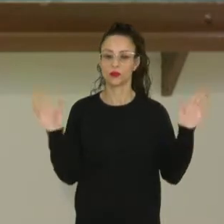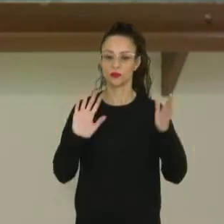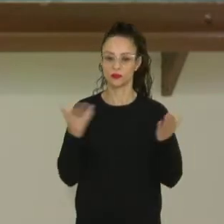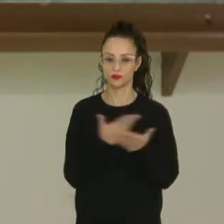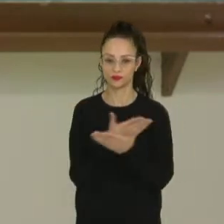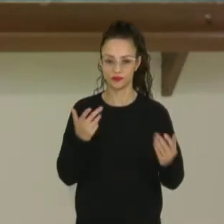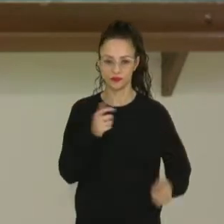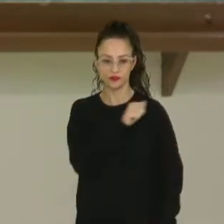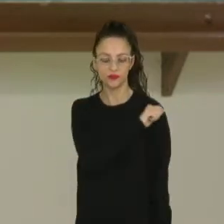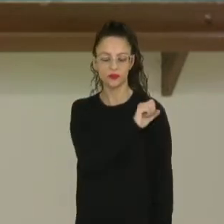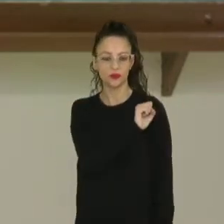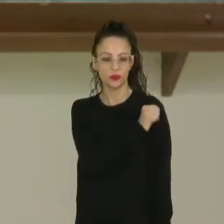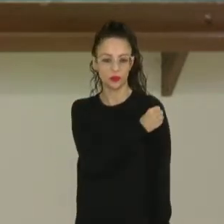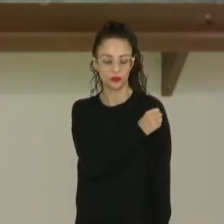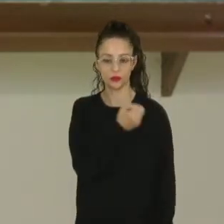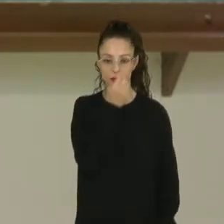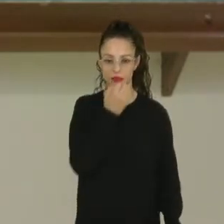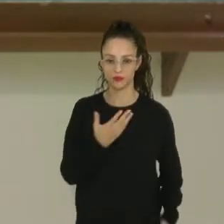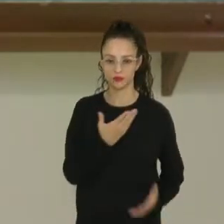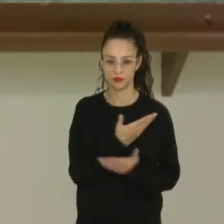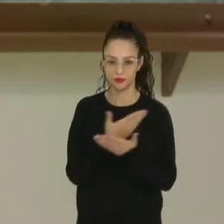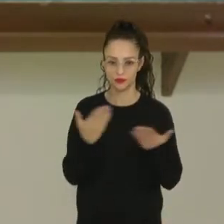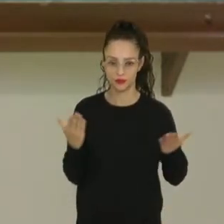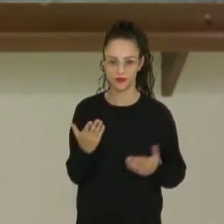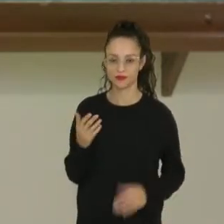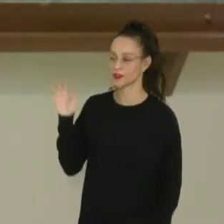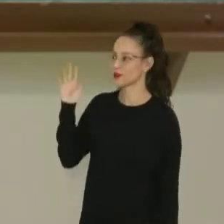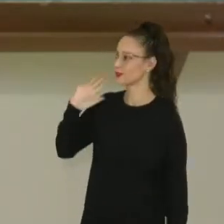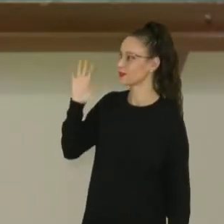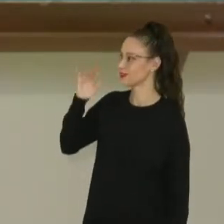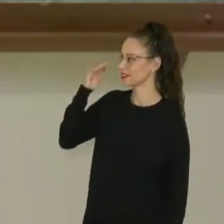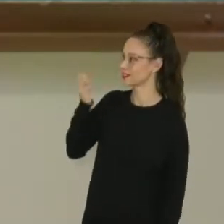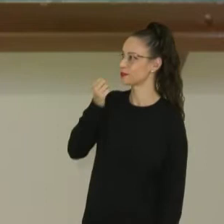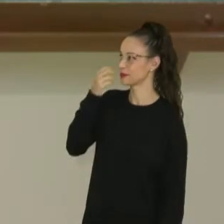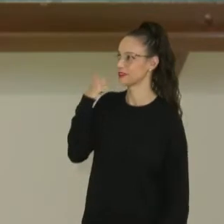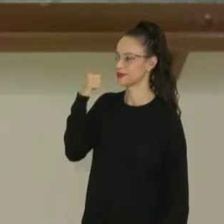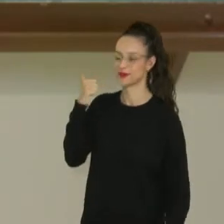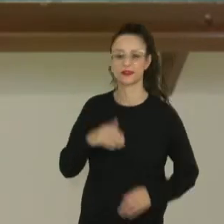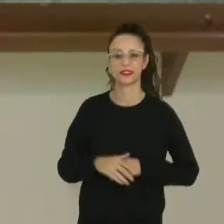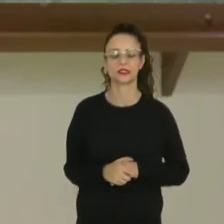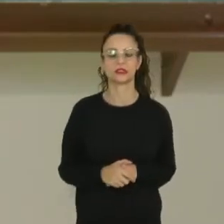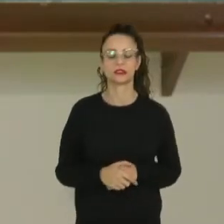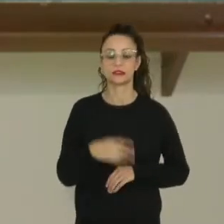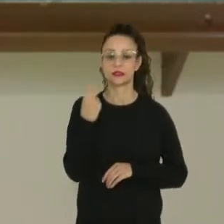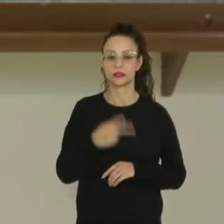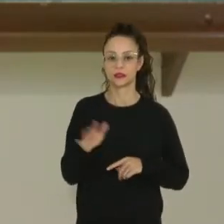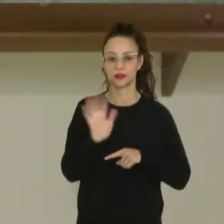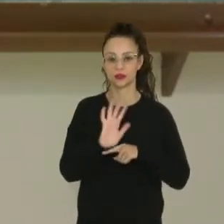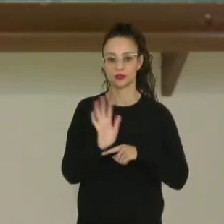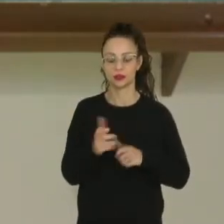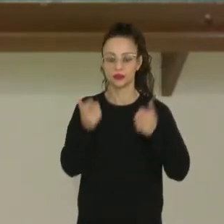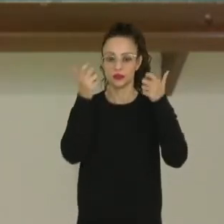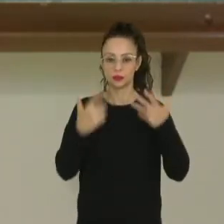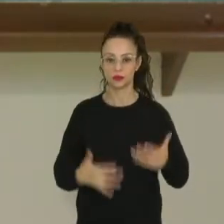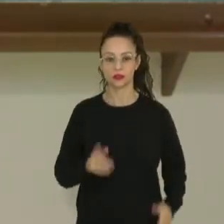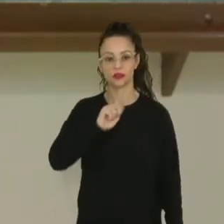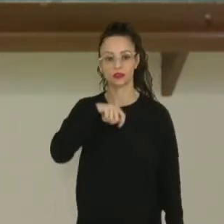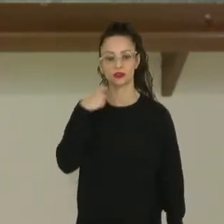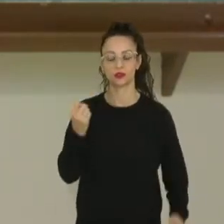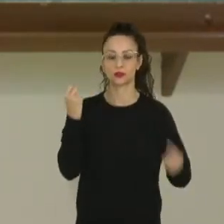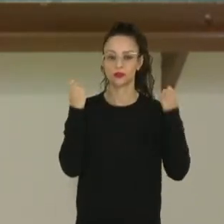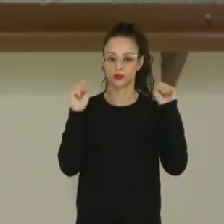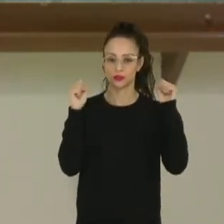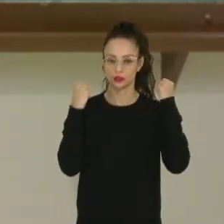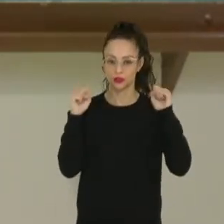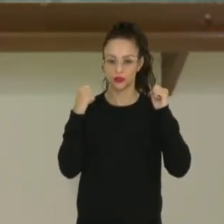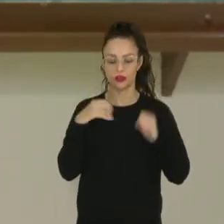Olá, estudantes do oitavo ano, tudo bem com vocês? Olá, Viviana, tudo bem? Neste vídeo nós vamos falar sobre